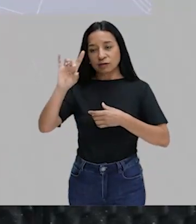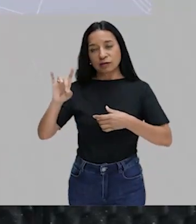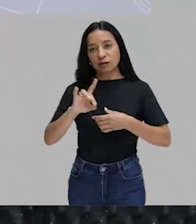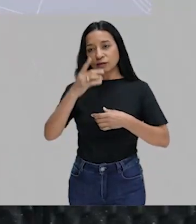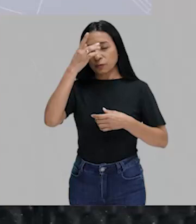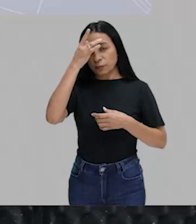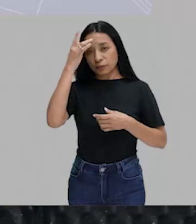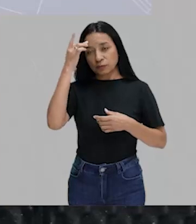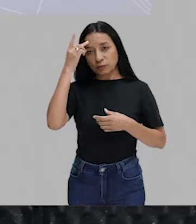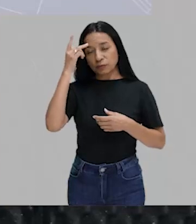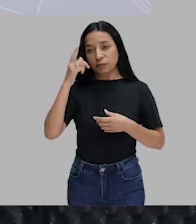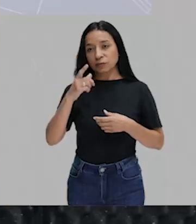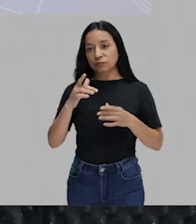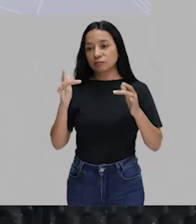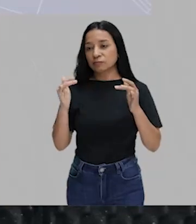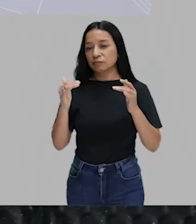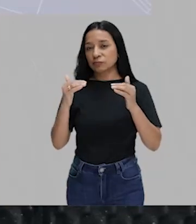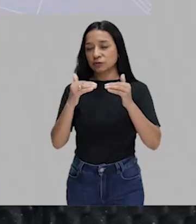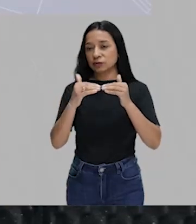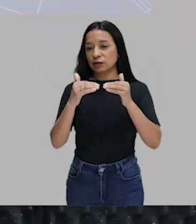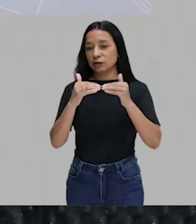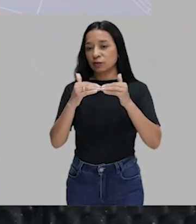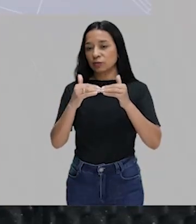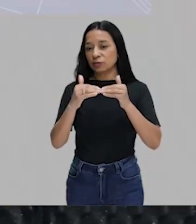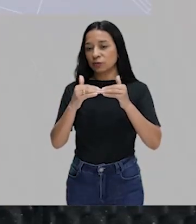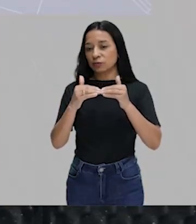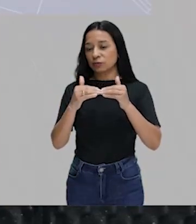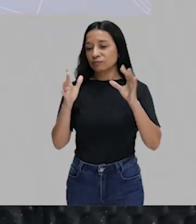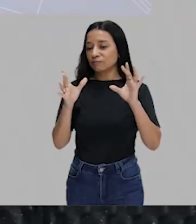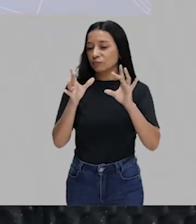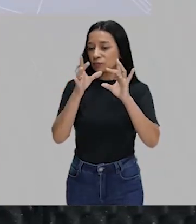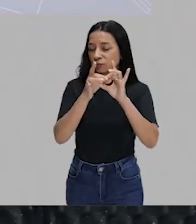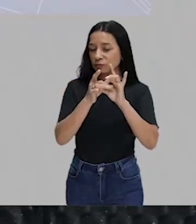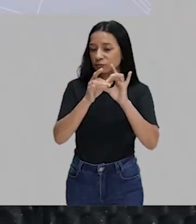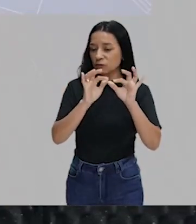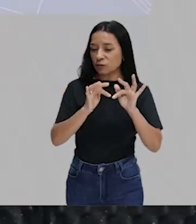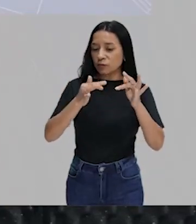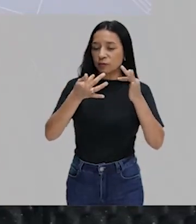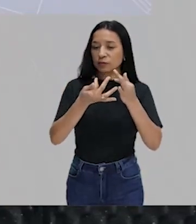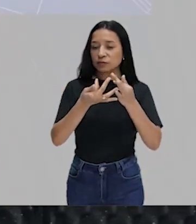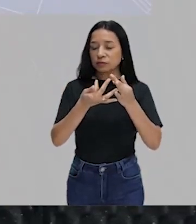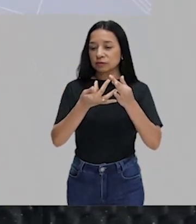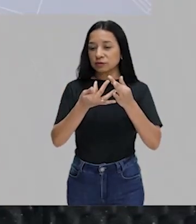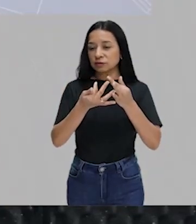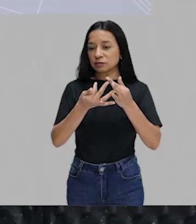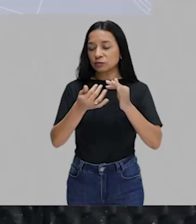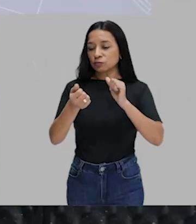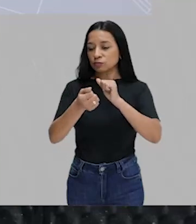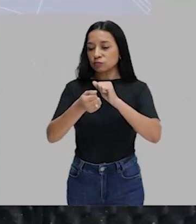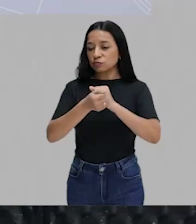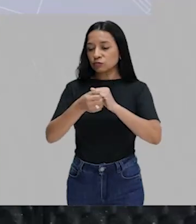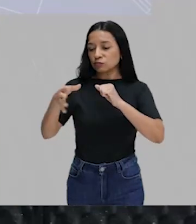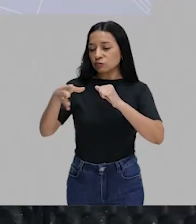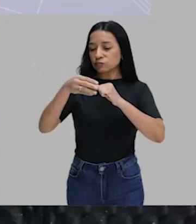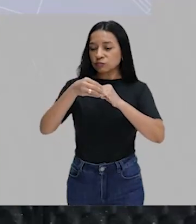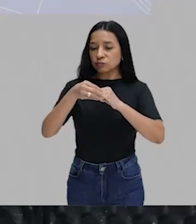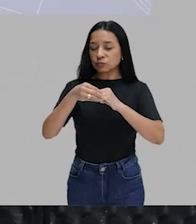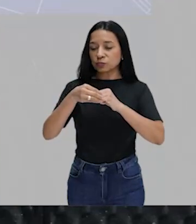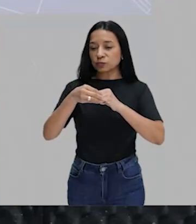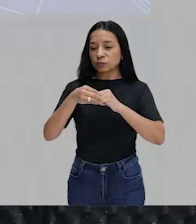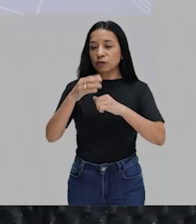acaba, de acordo com o meio que vive, se afinando, se familiarizando, né, com